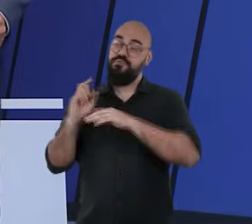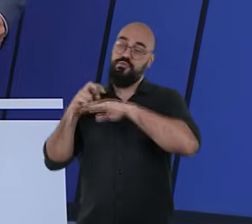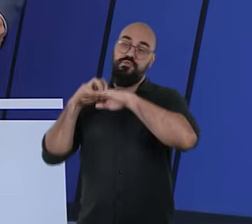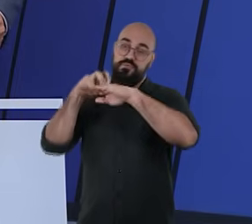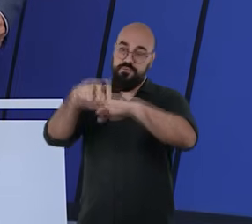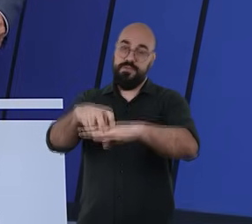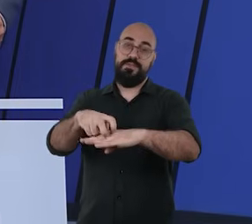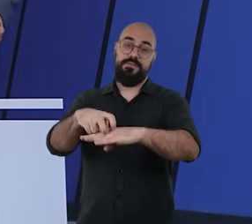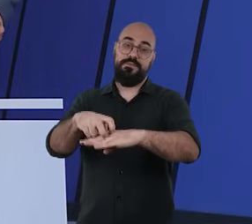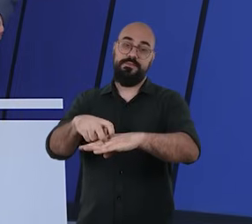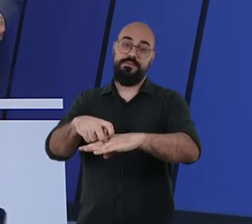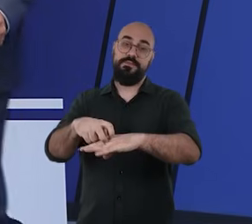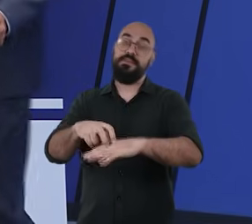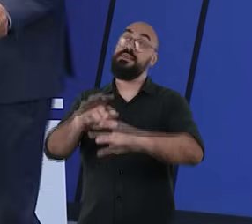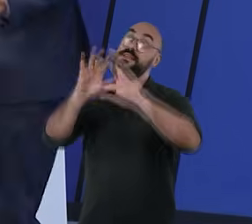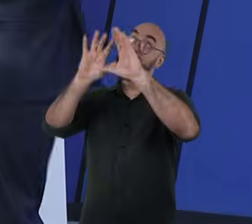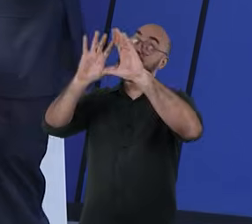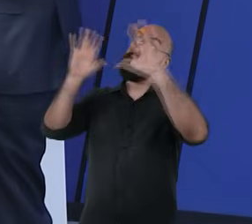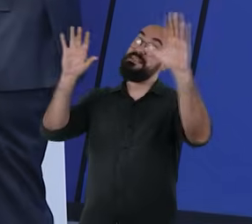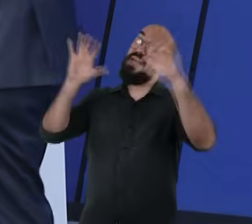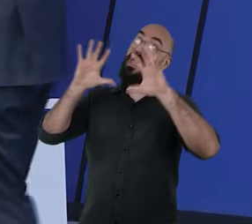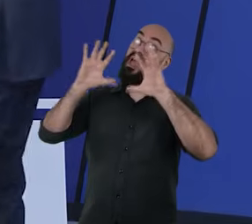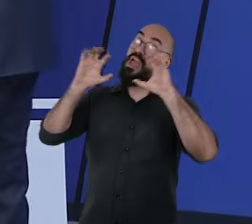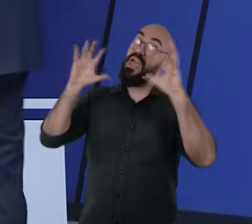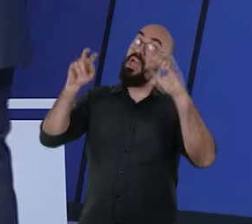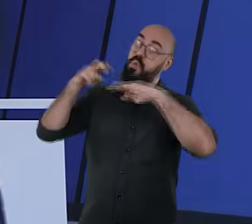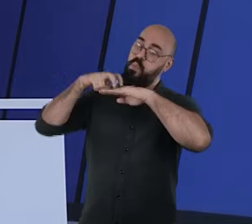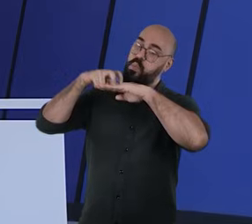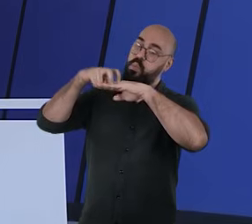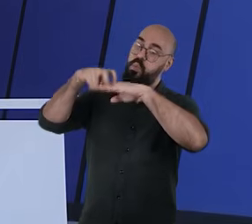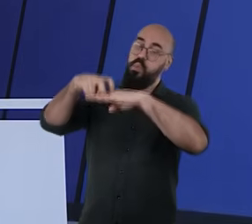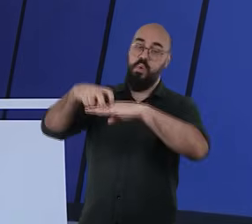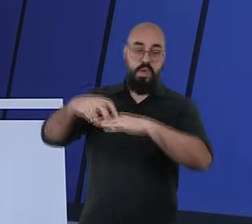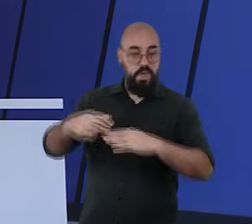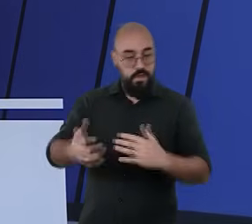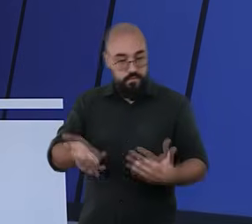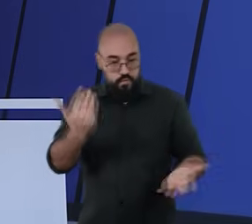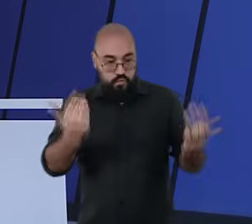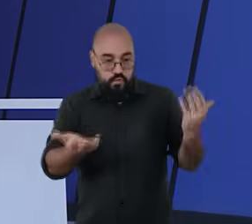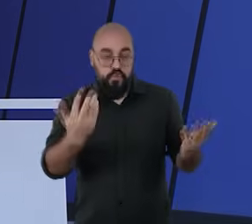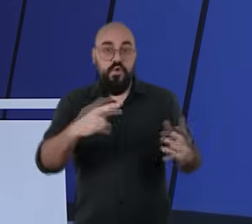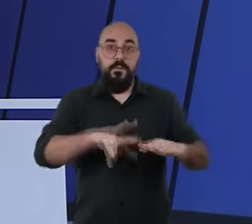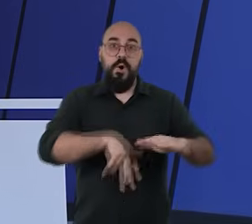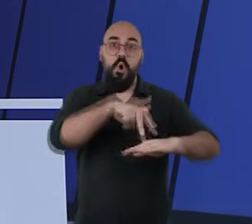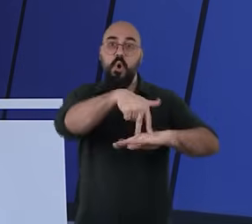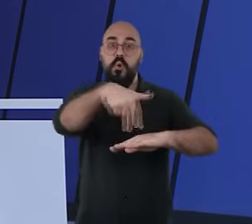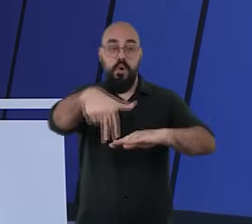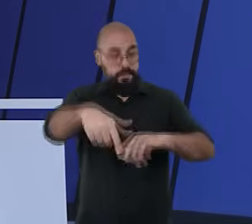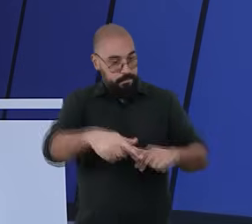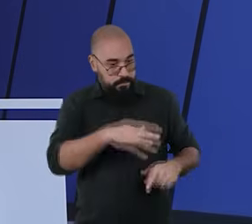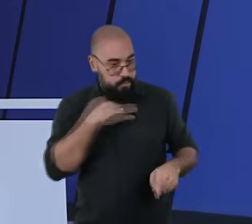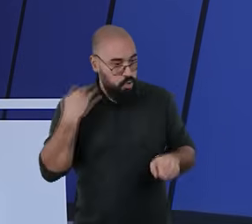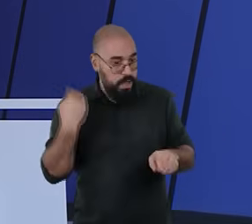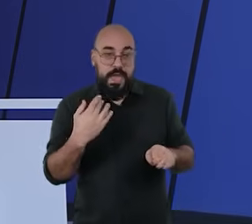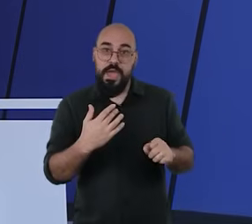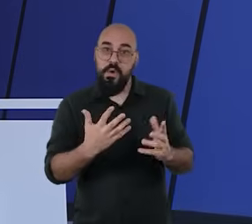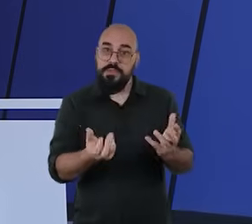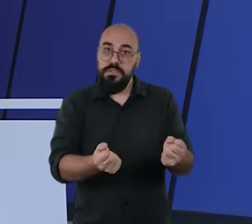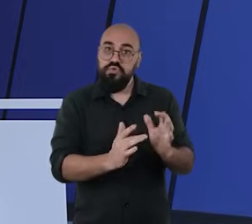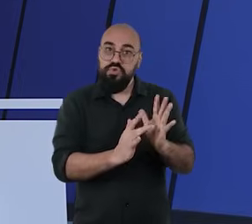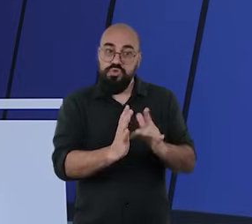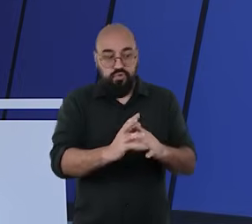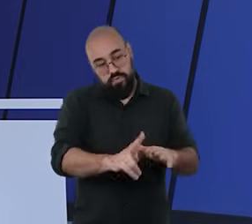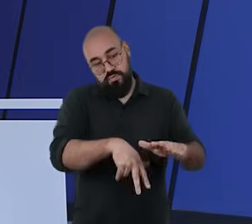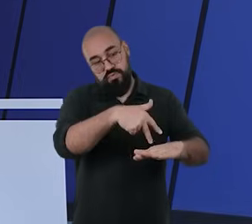Jesus. Ele vem nas nuvens dos céus, ele retorna e os mortos em Cristo, eles então ressuscitam